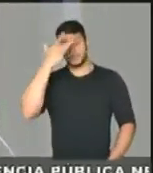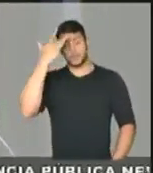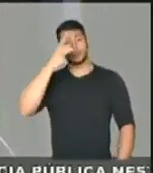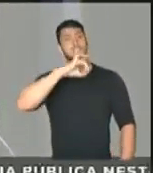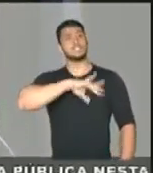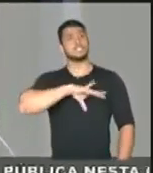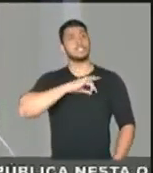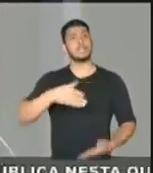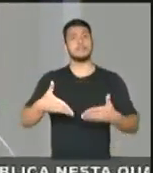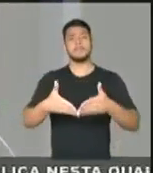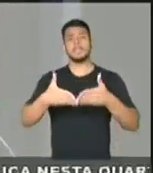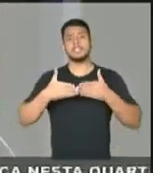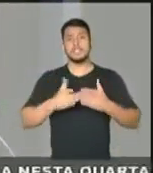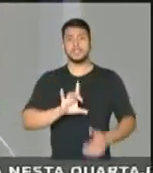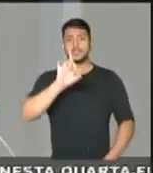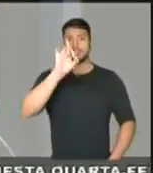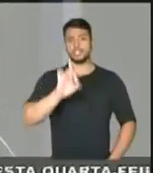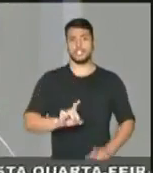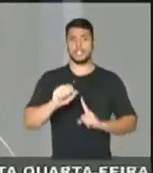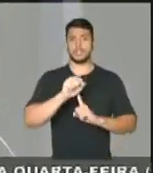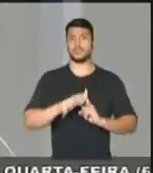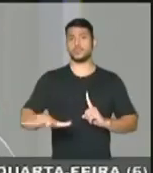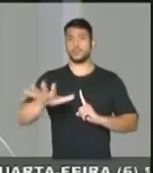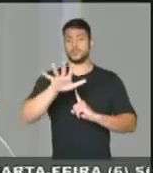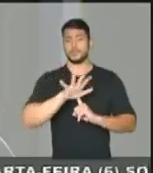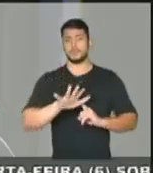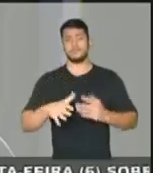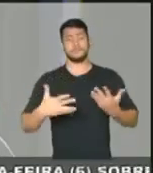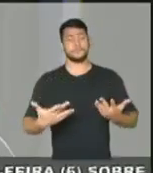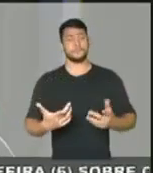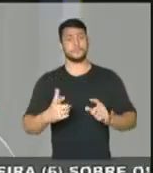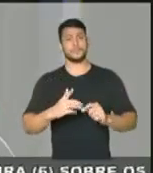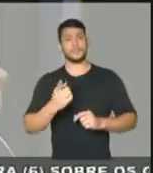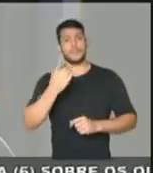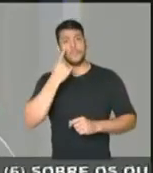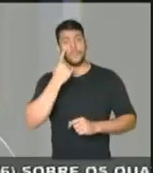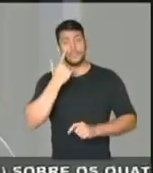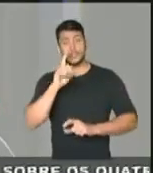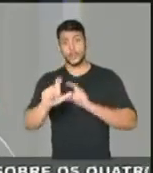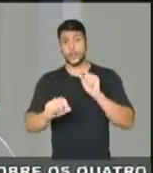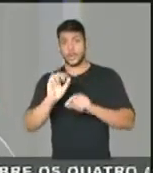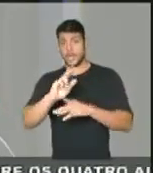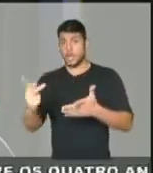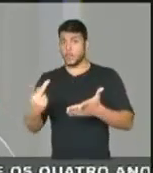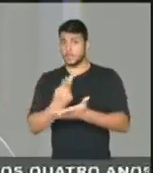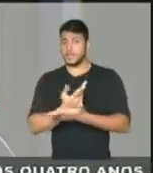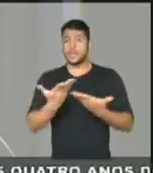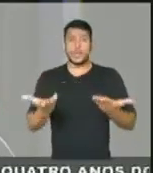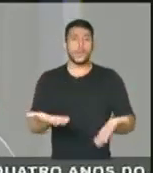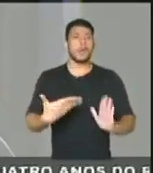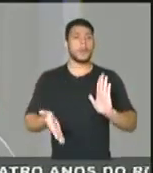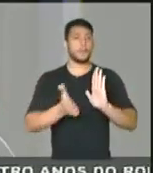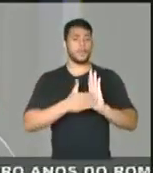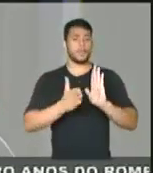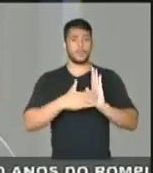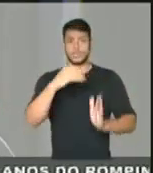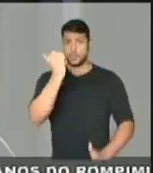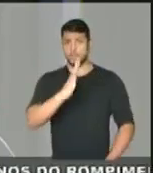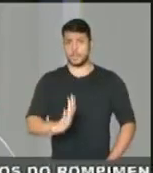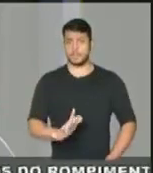direitos sociais. Reparem o que o governo Bolsonaro está propondo para o país.